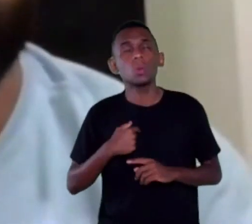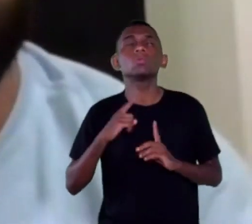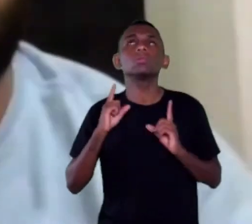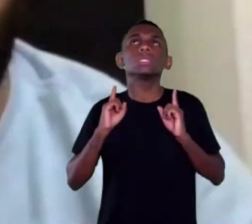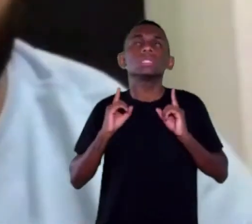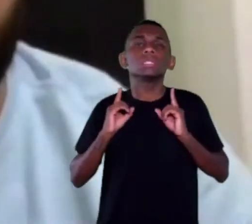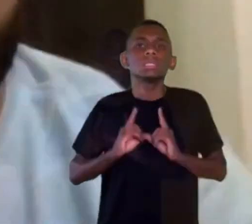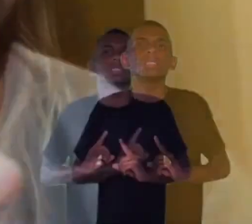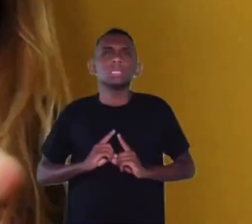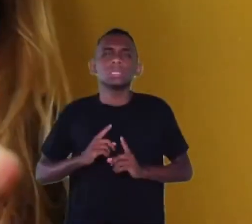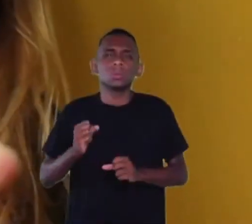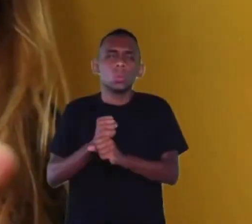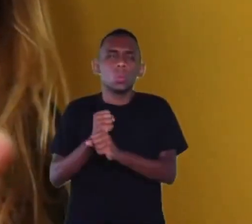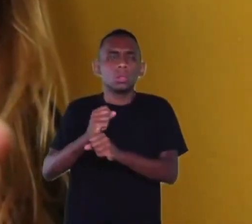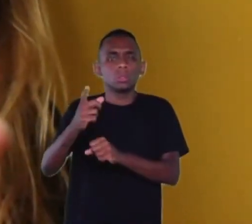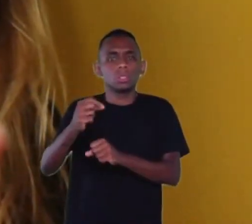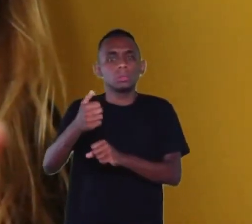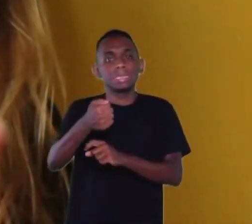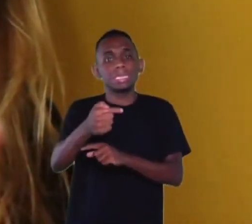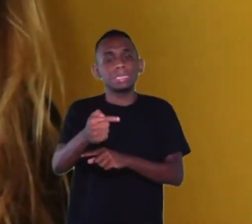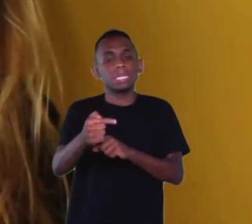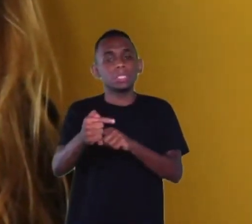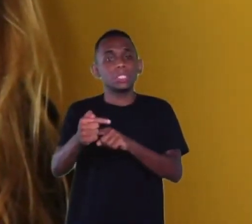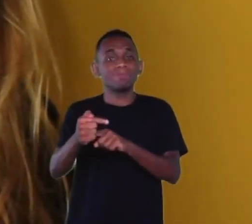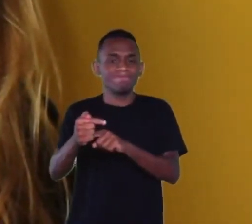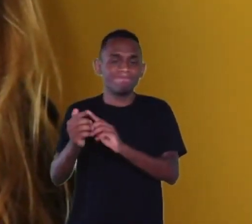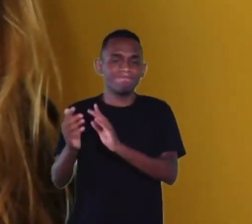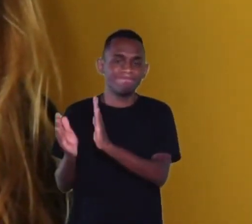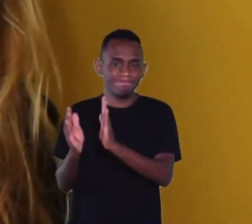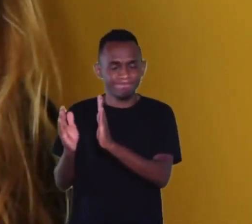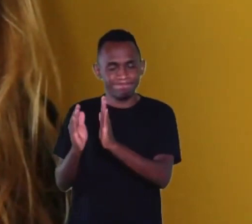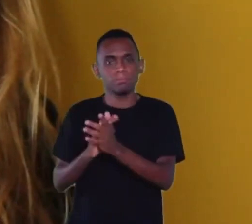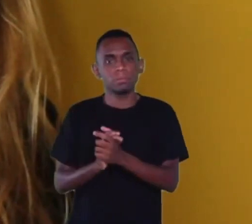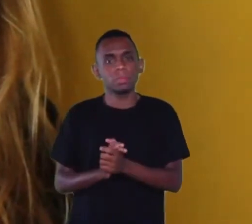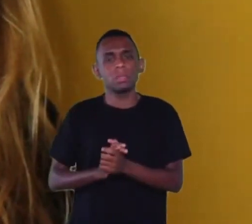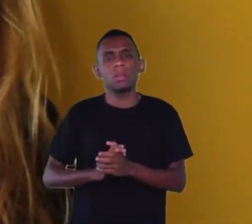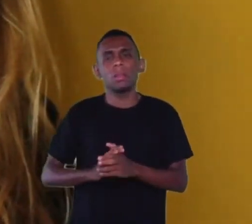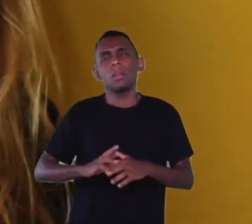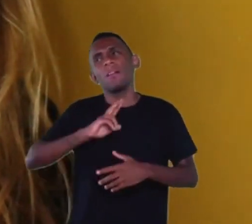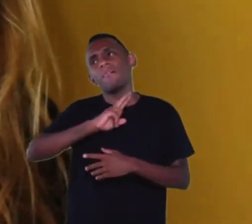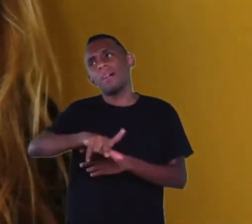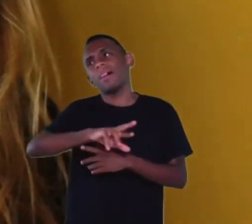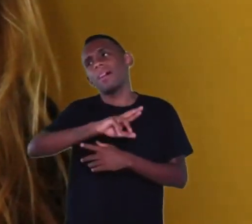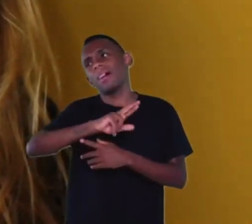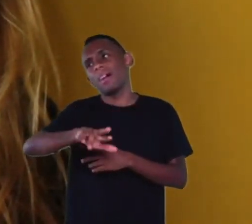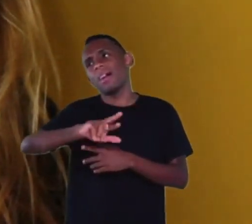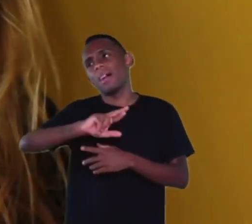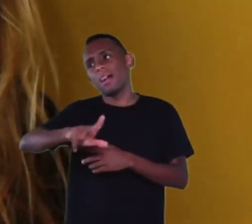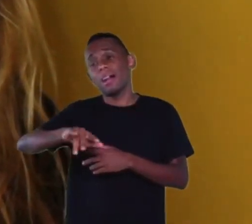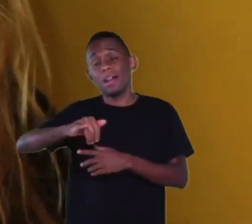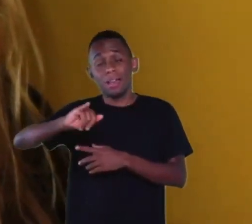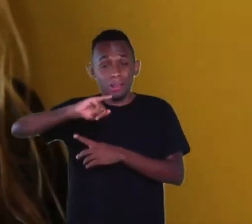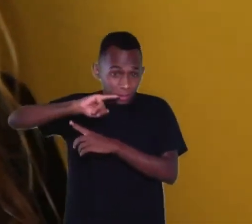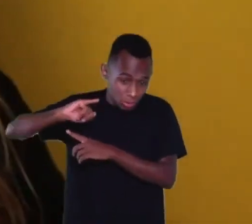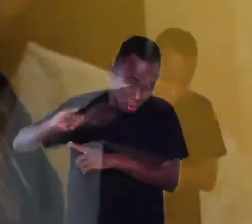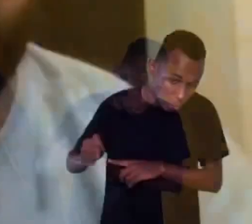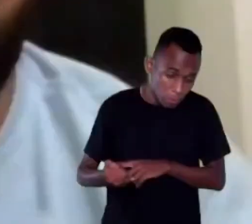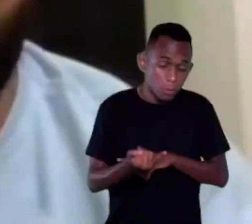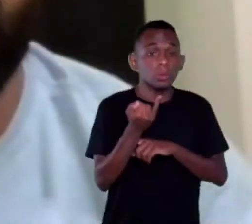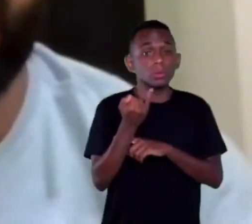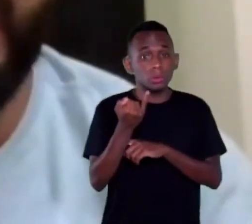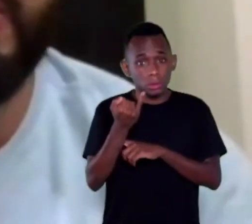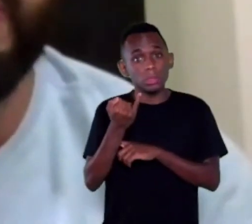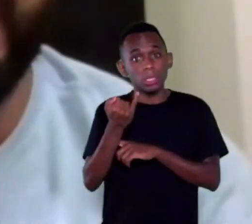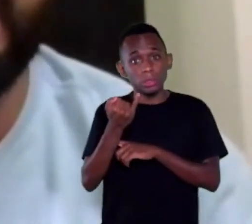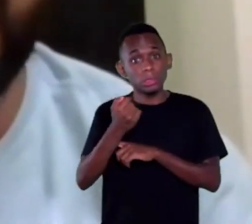em 2017. Josane segura nas mãos o livro Autoajuda, de Magela Moreira. A capa